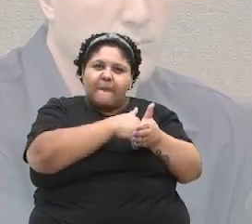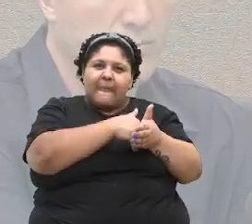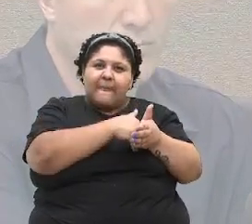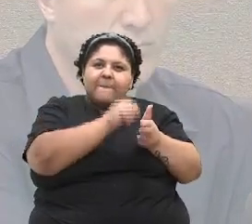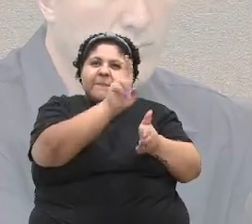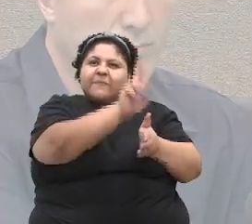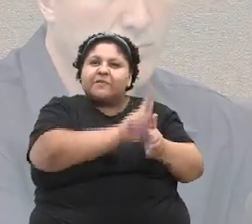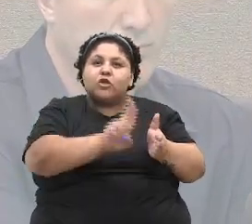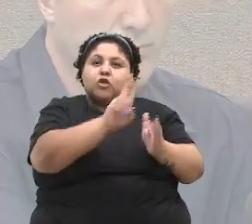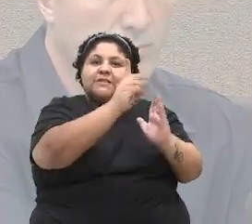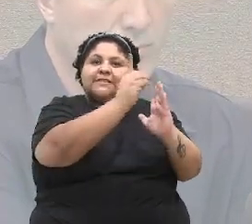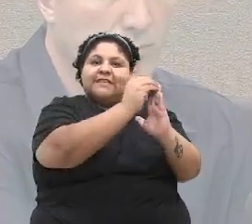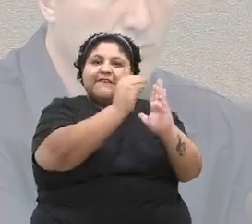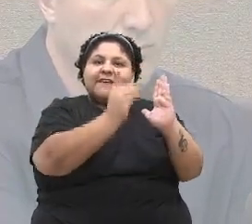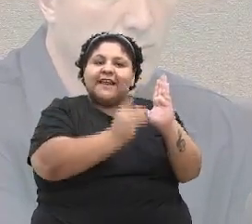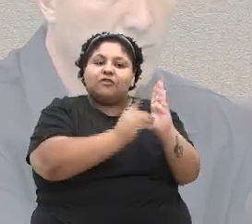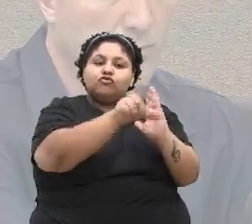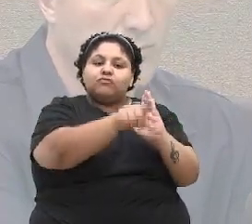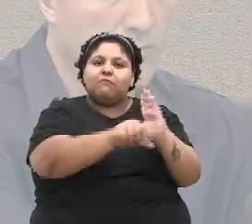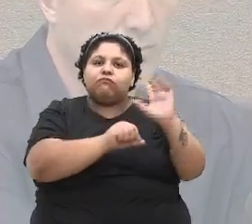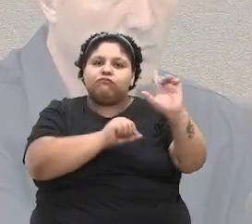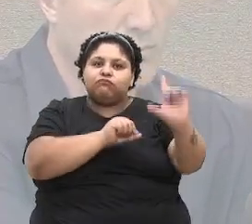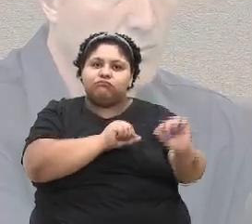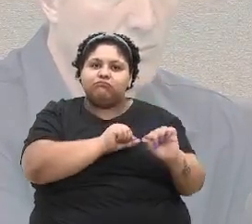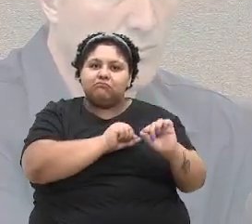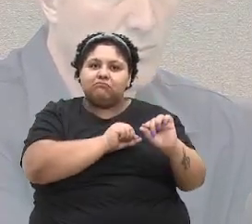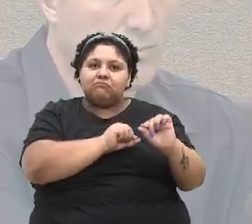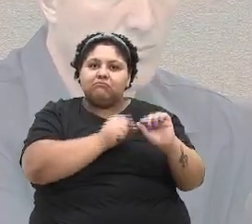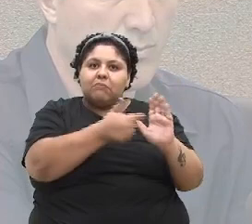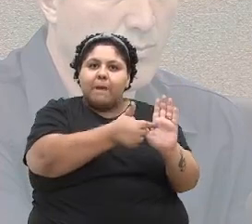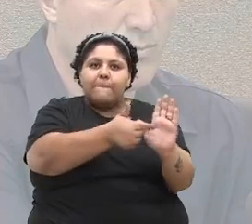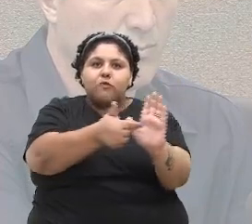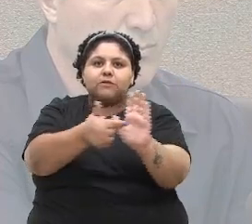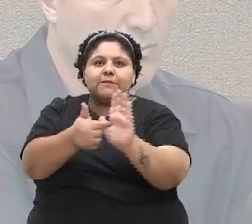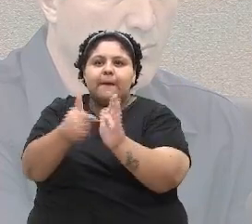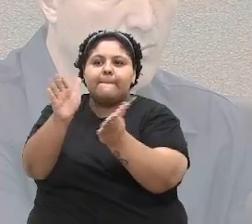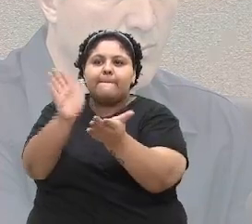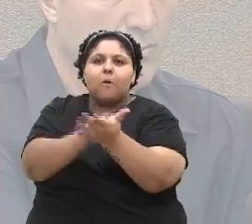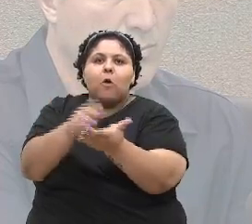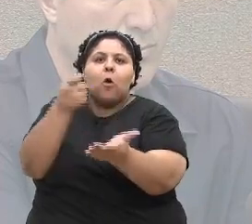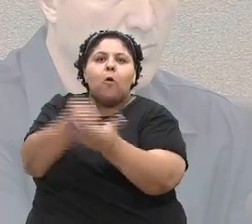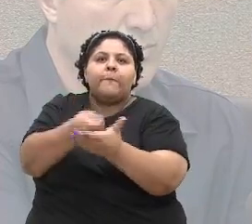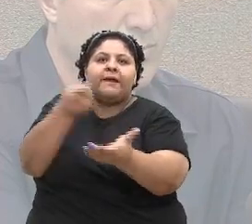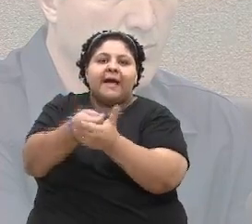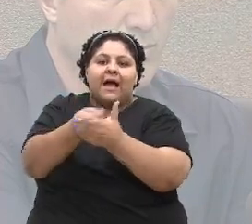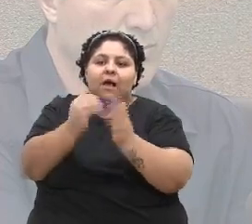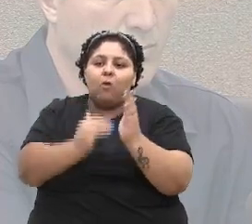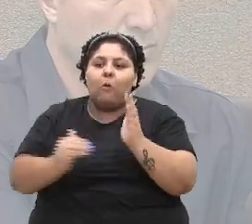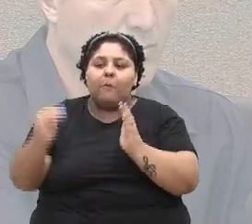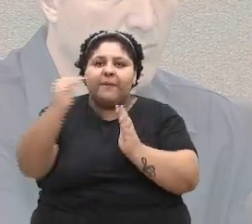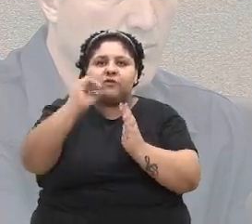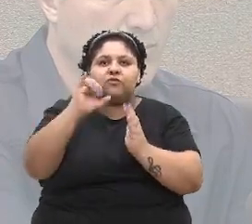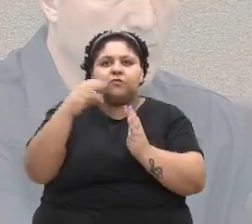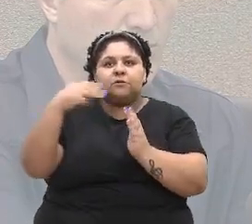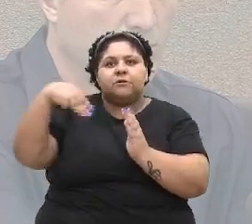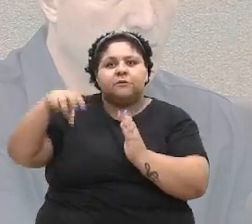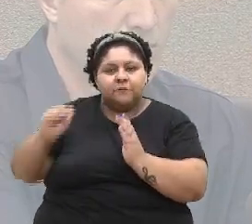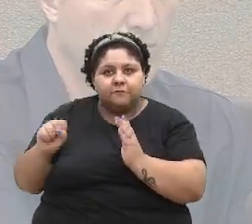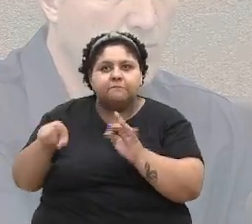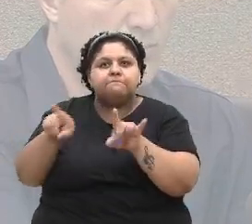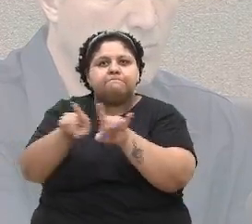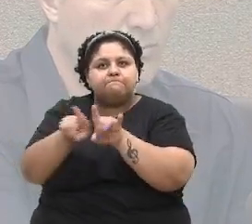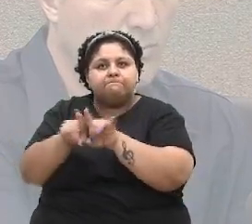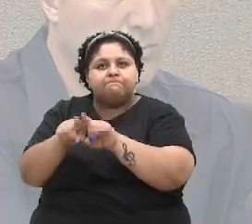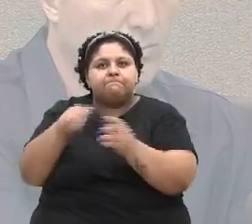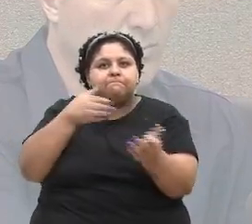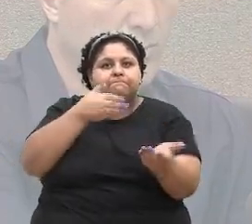utilizar decretos alternativos para impor o aumento do ICMS, desconsiderando o processo legislativo e